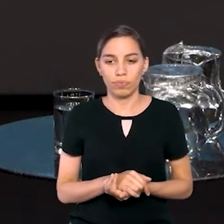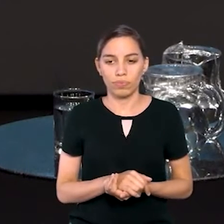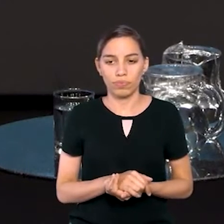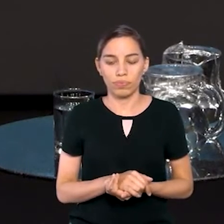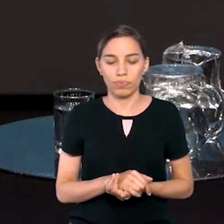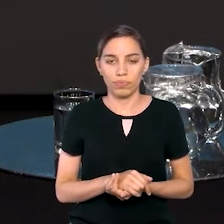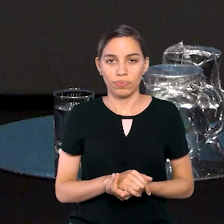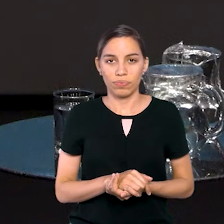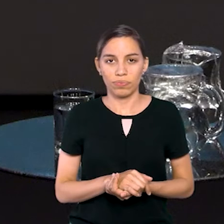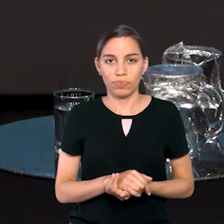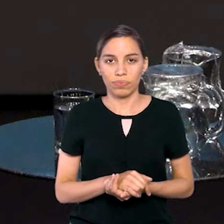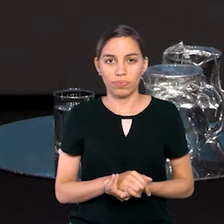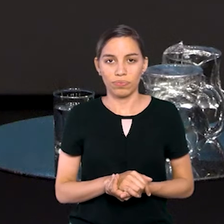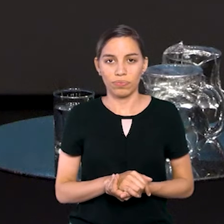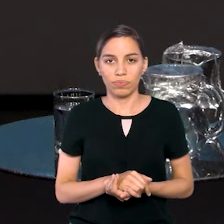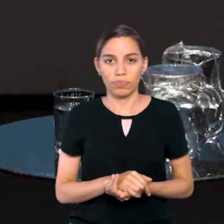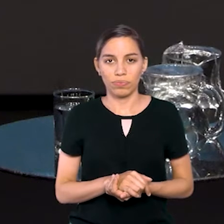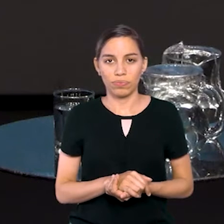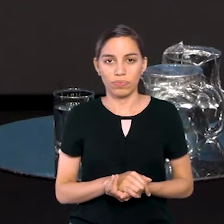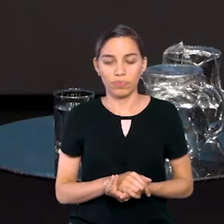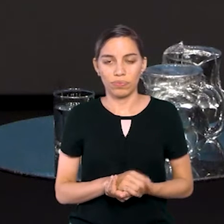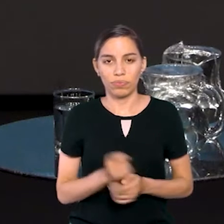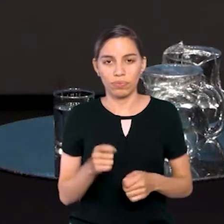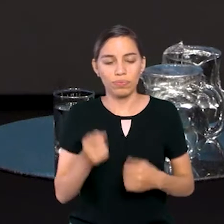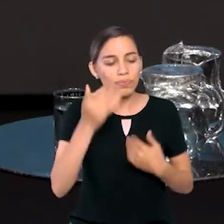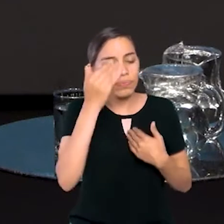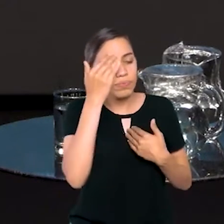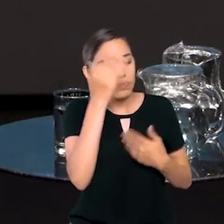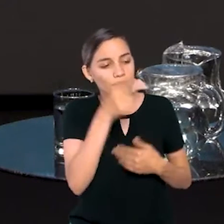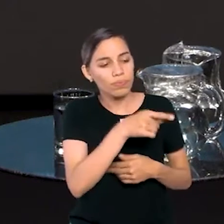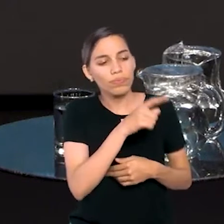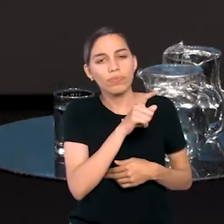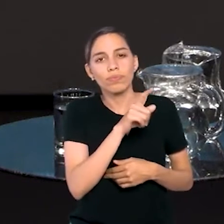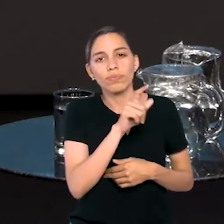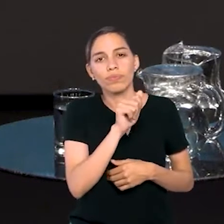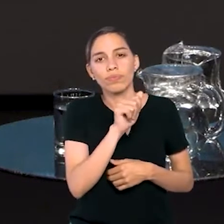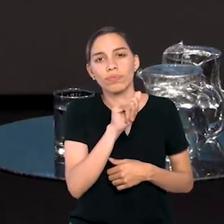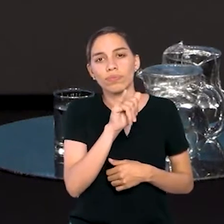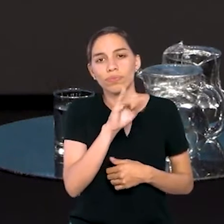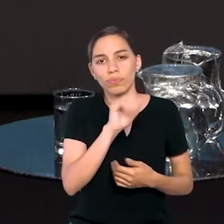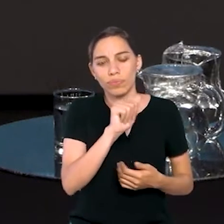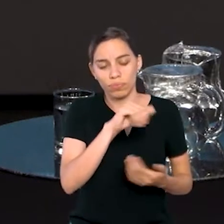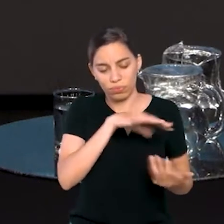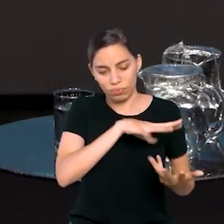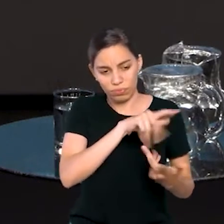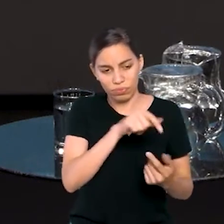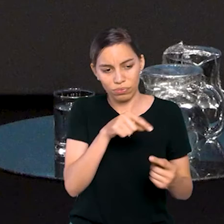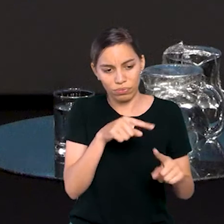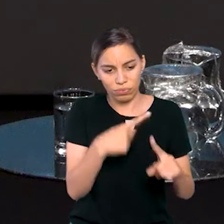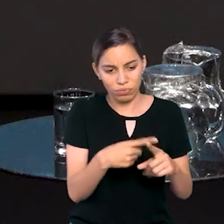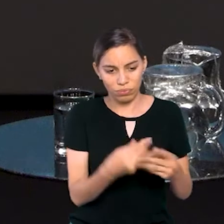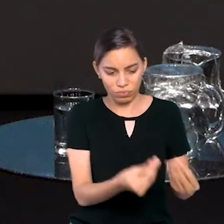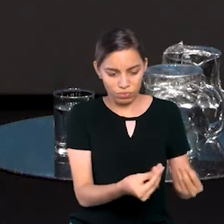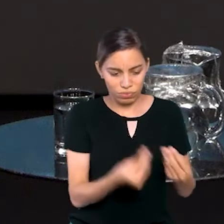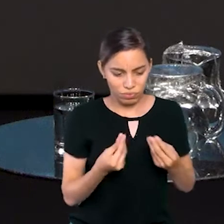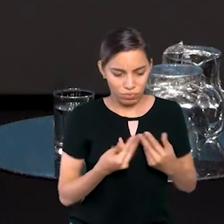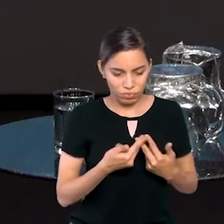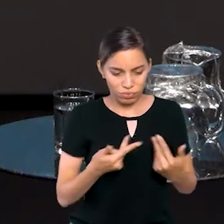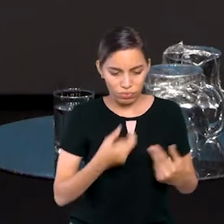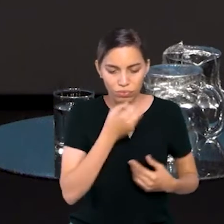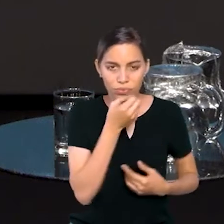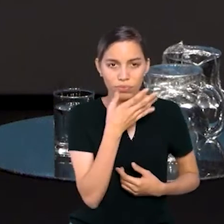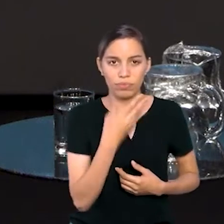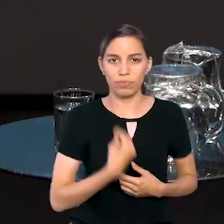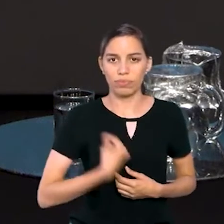generosidade de Gaia, de nos dar tanta coisa boa para a gente viver da melhor maneira possível. Vocês